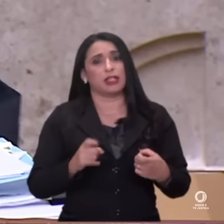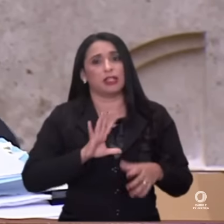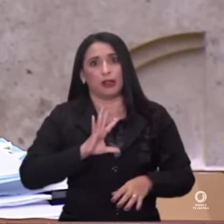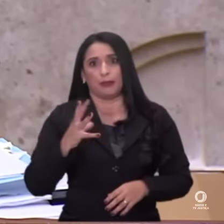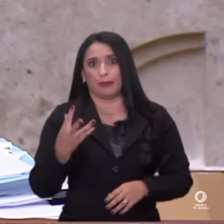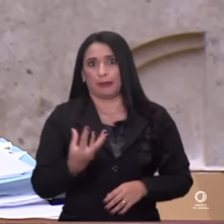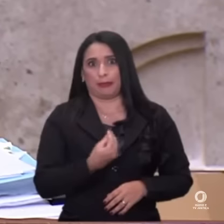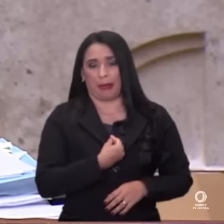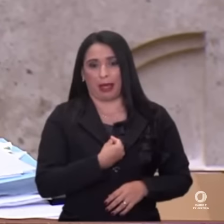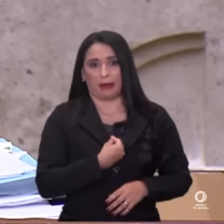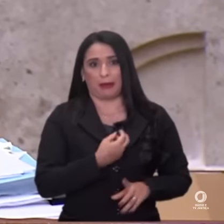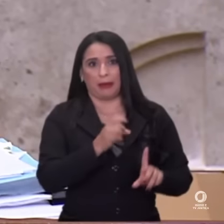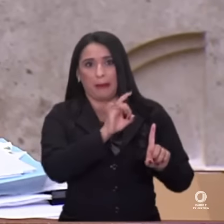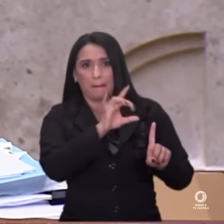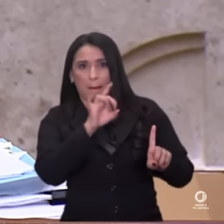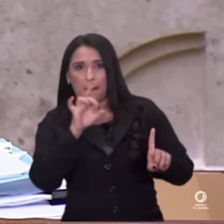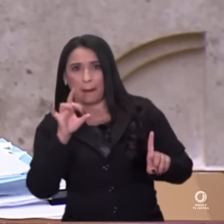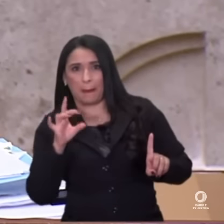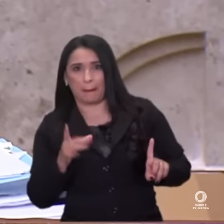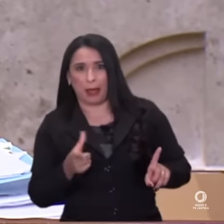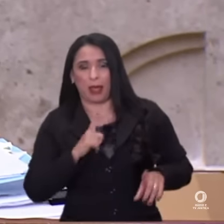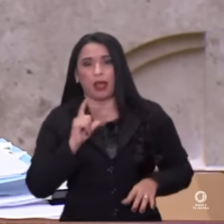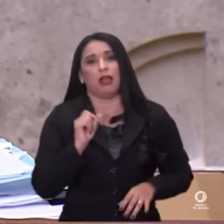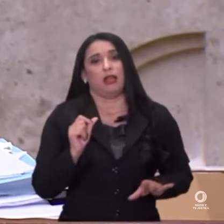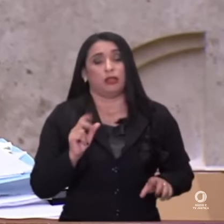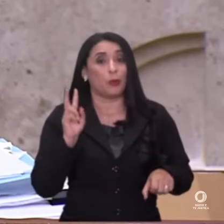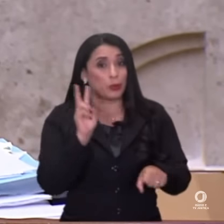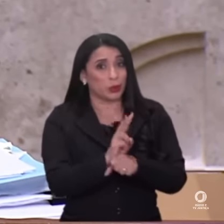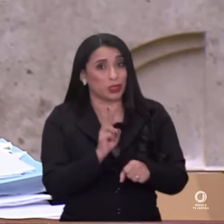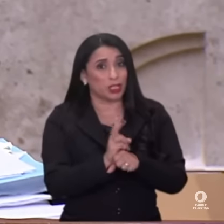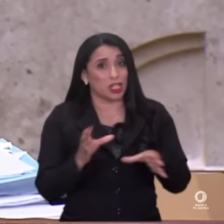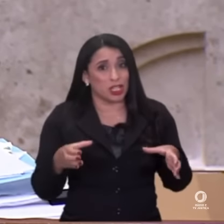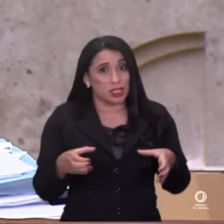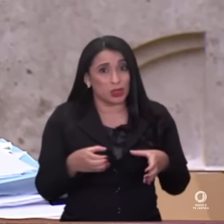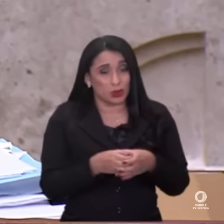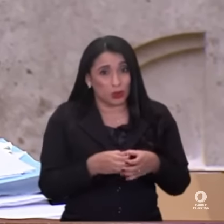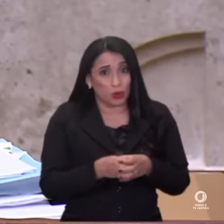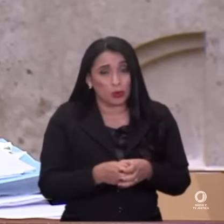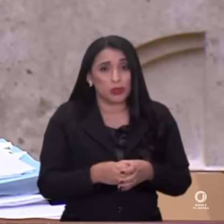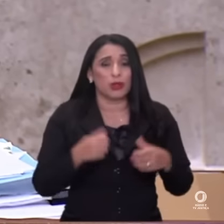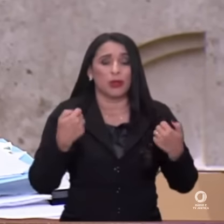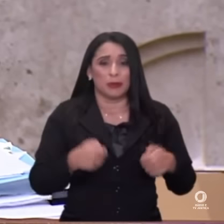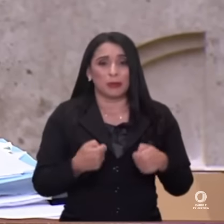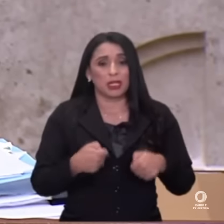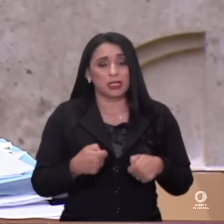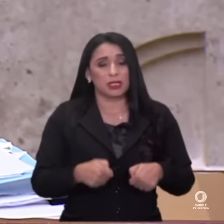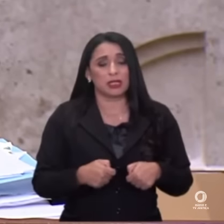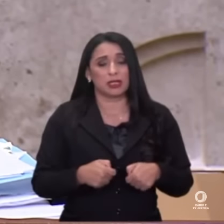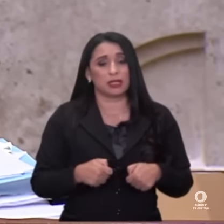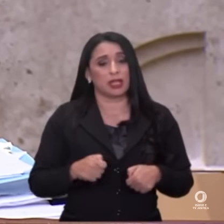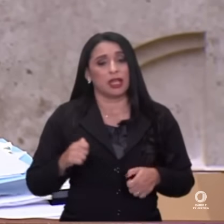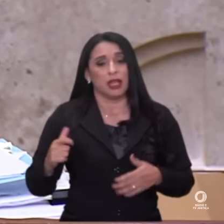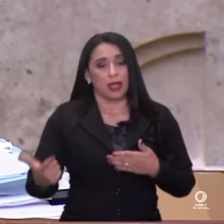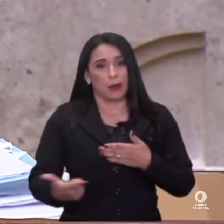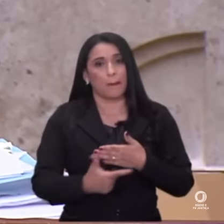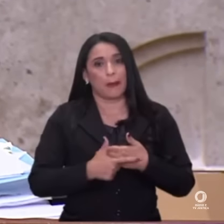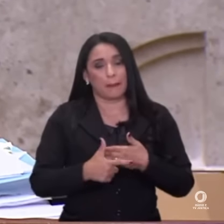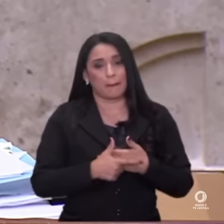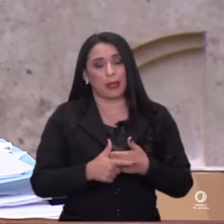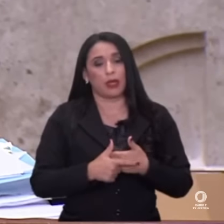Portanto, proteger grupos vulneráveis é, por definição, um dos principais papéis do Supremo Tribunal